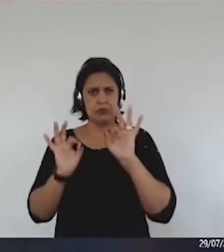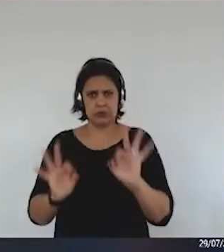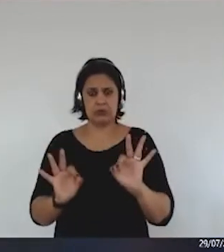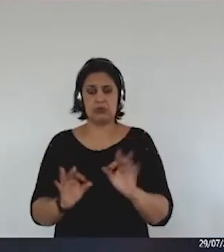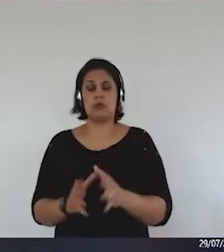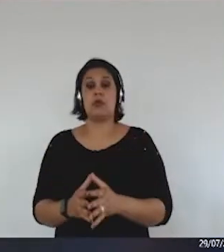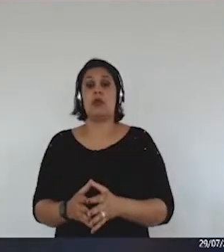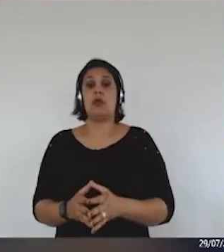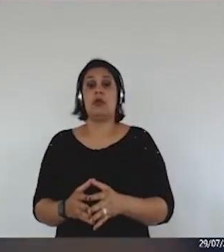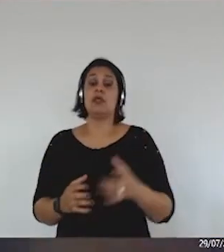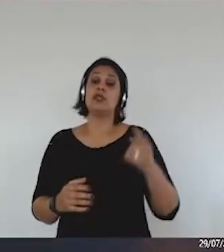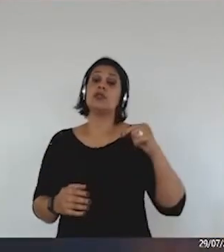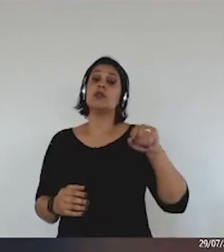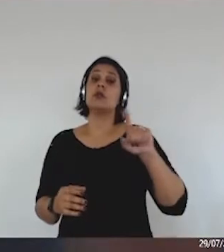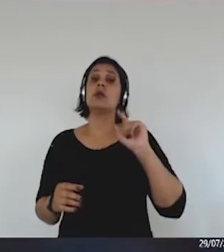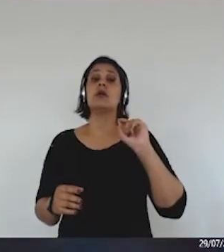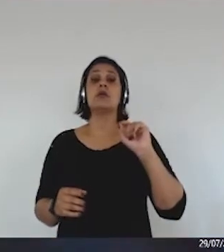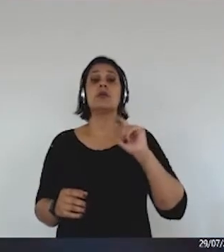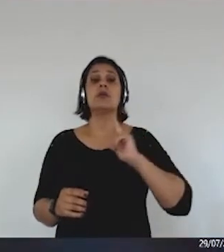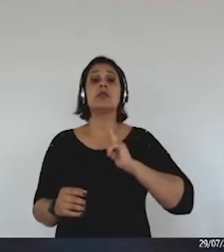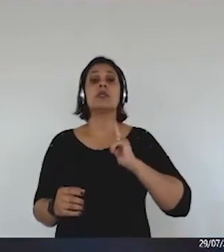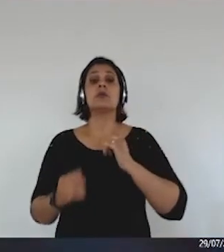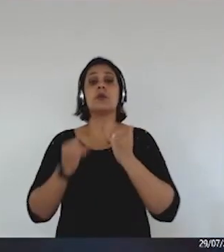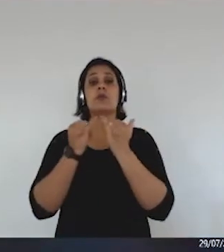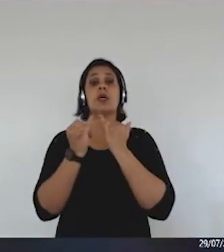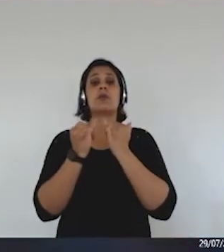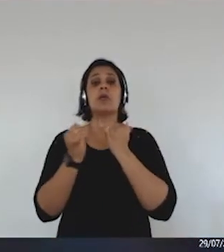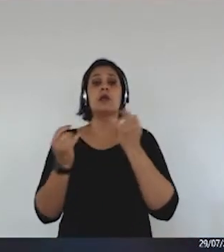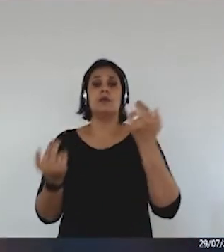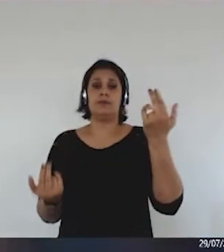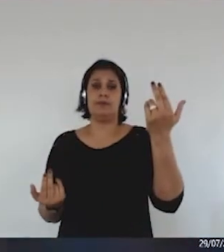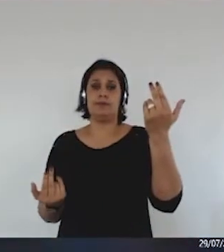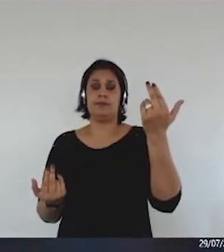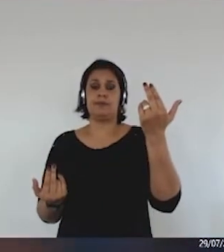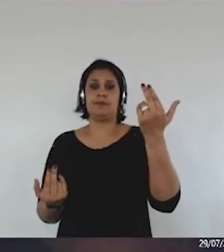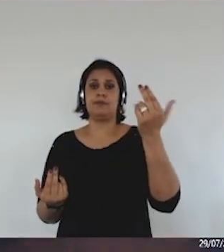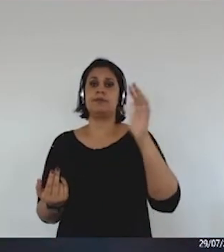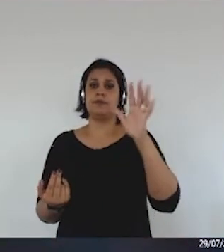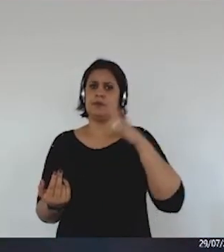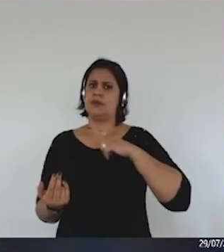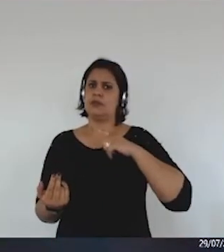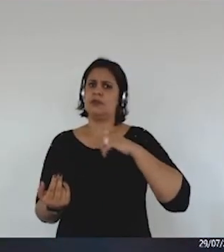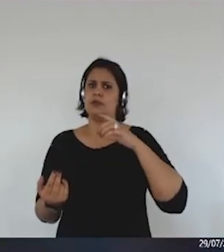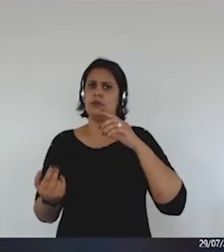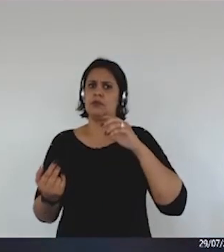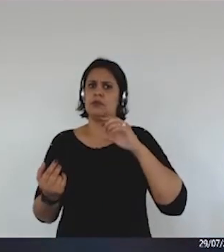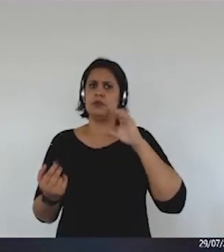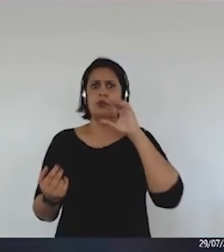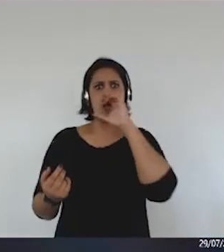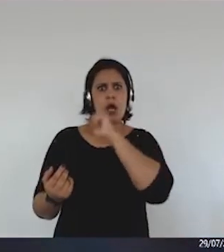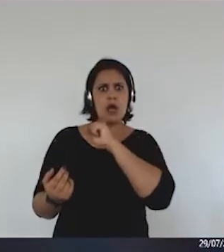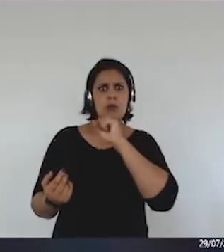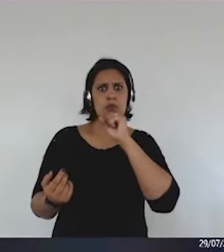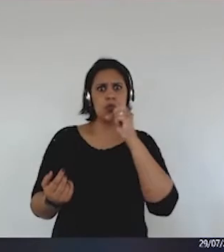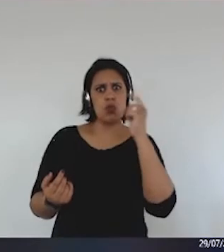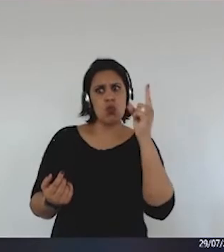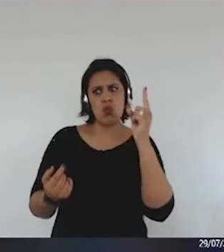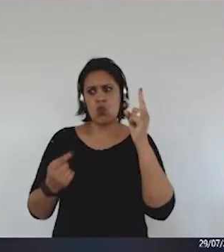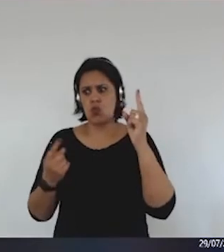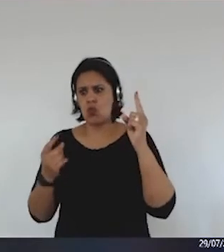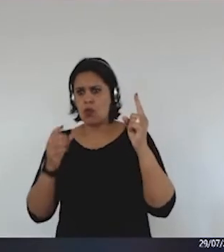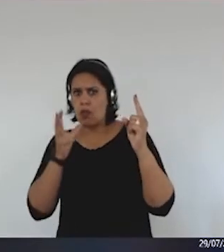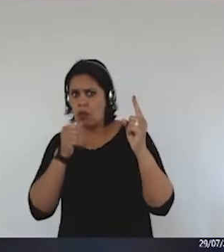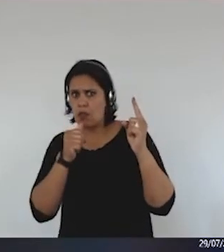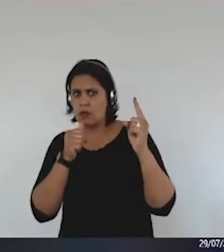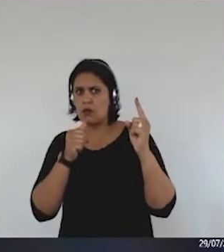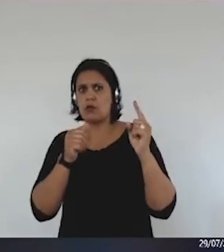dito, é que nós temos muitas semelhanças, embora com velocidades absolutamente diferentes, exatamente por conta